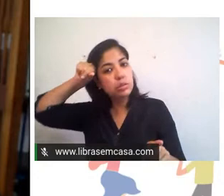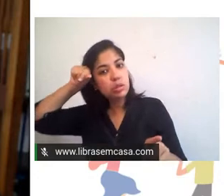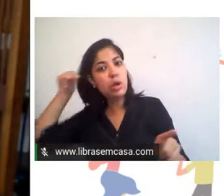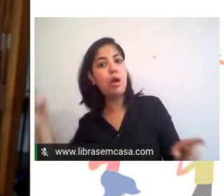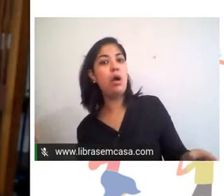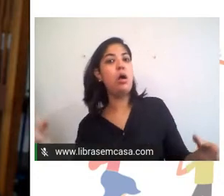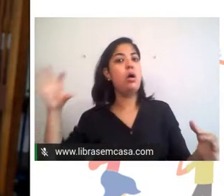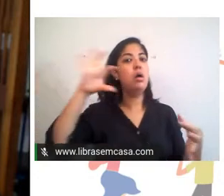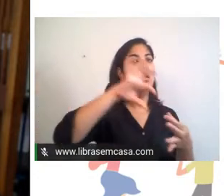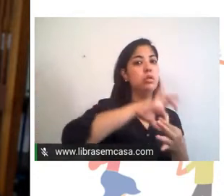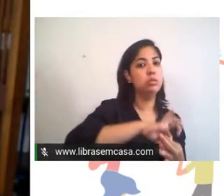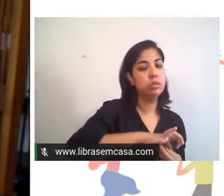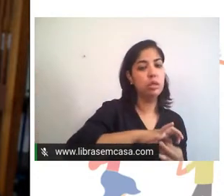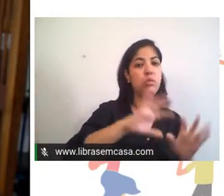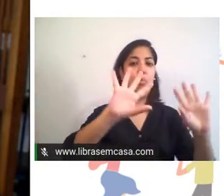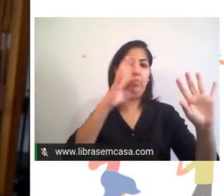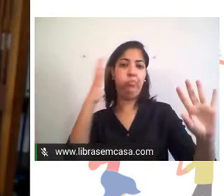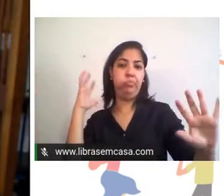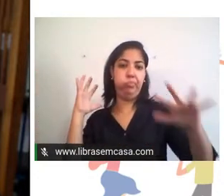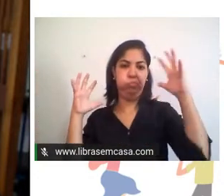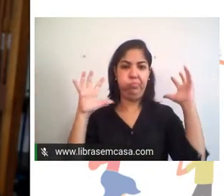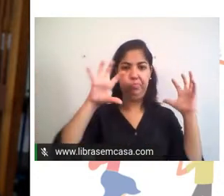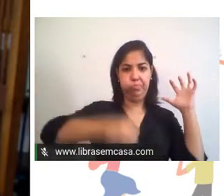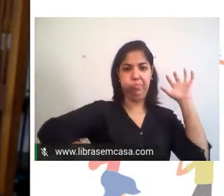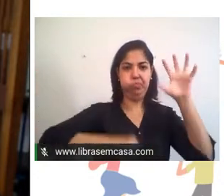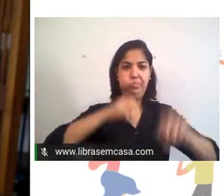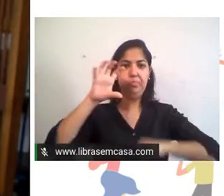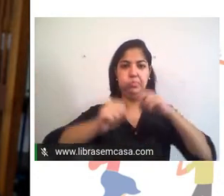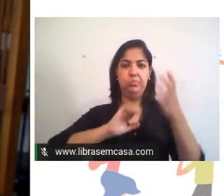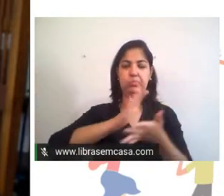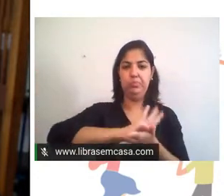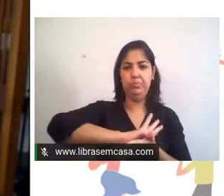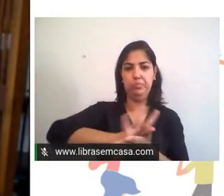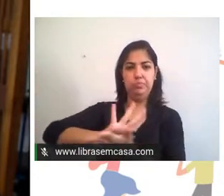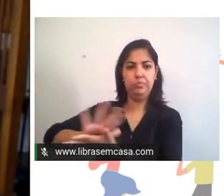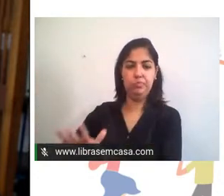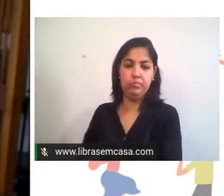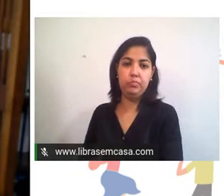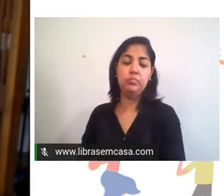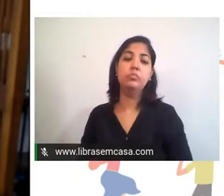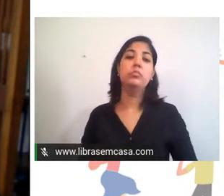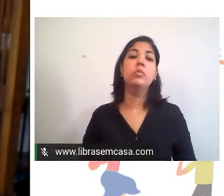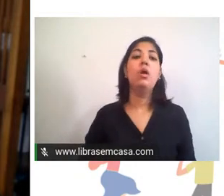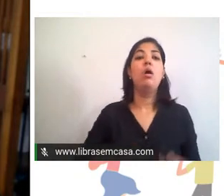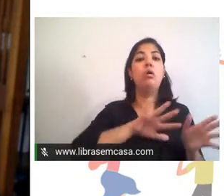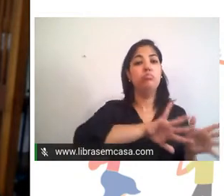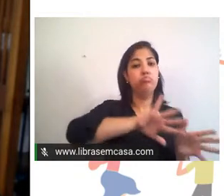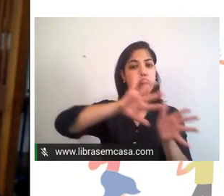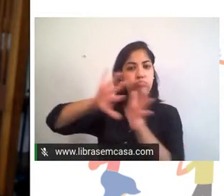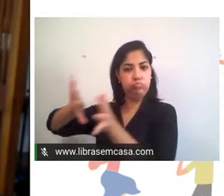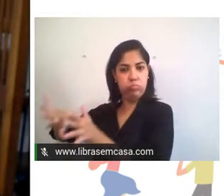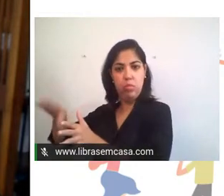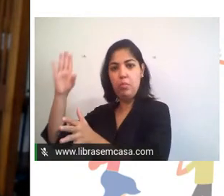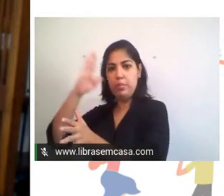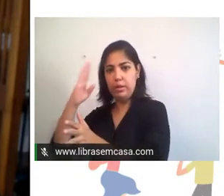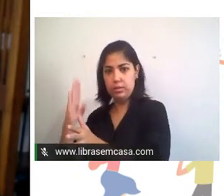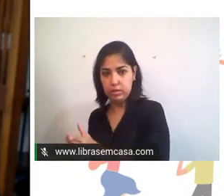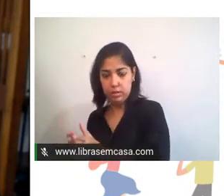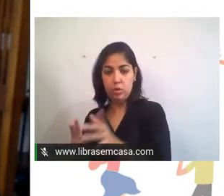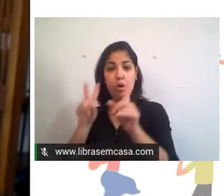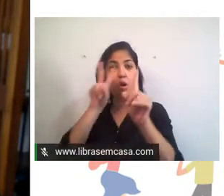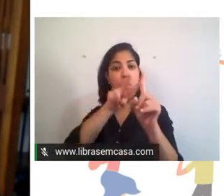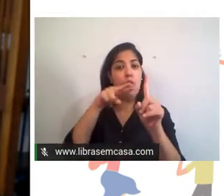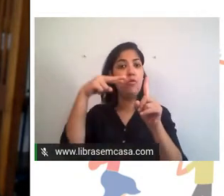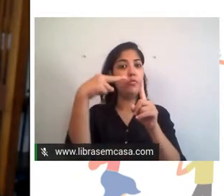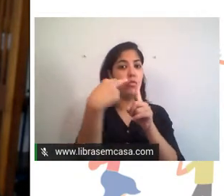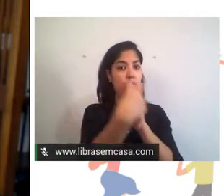desmatamento. Saindo agora da questão do Brasil, porque nós temos que olhar essa questão do ponto de vista global também, né?